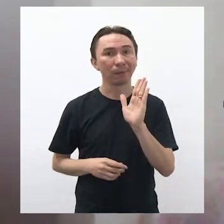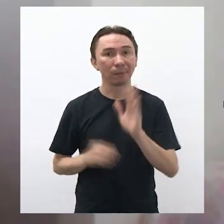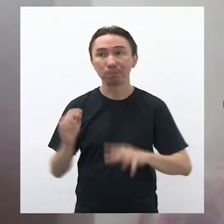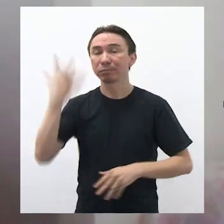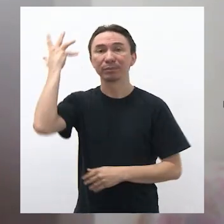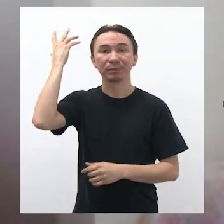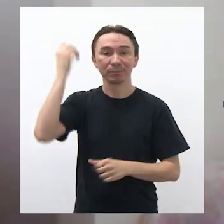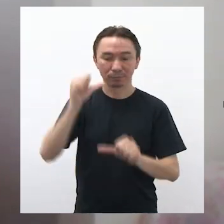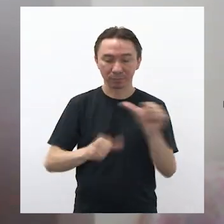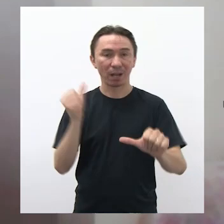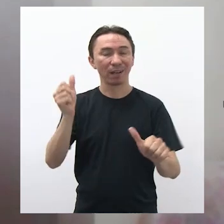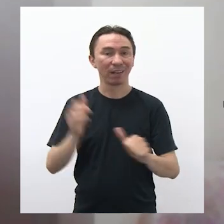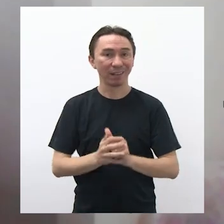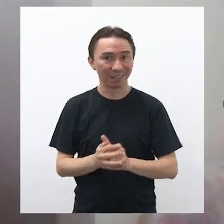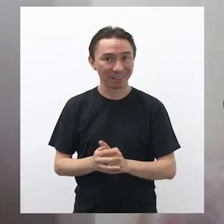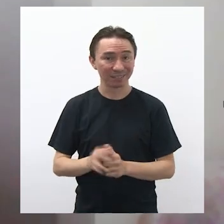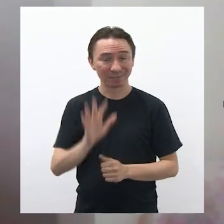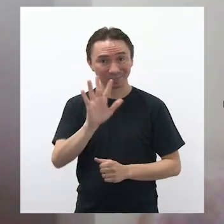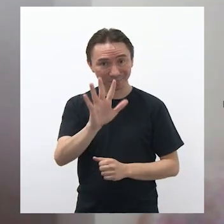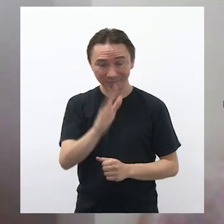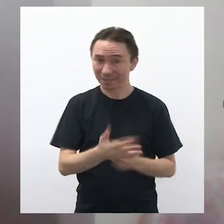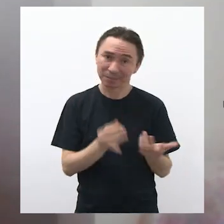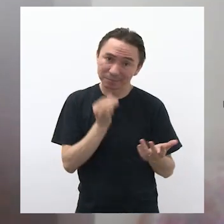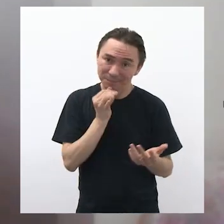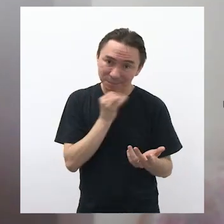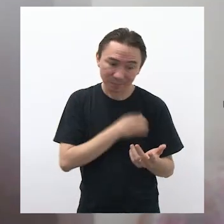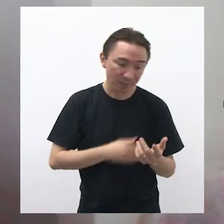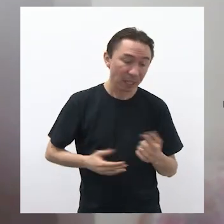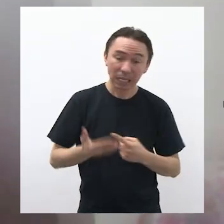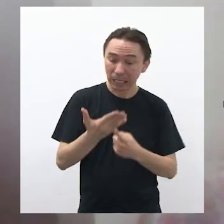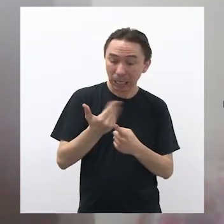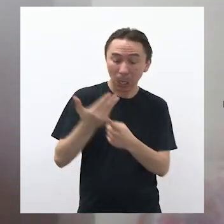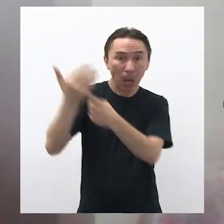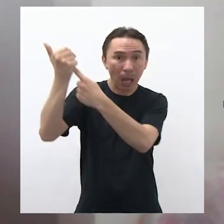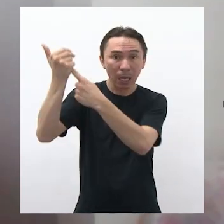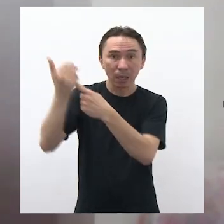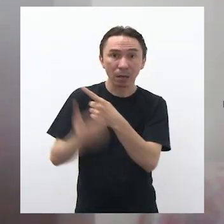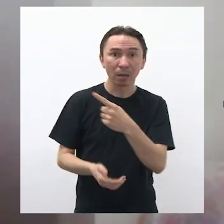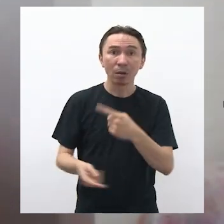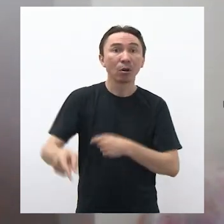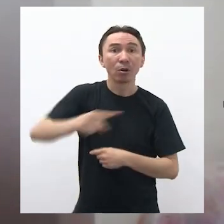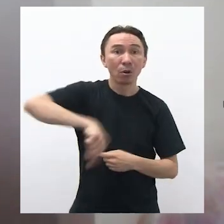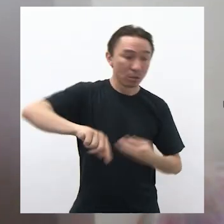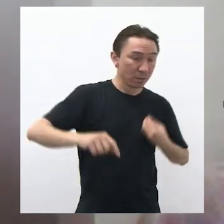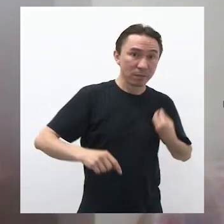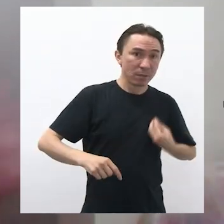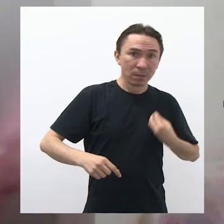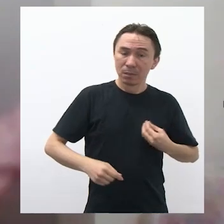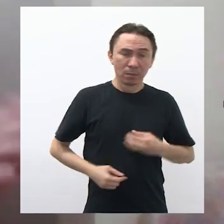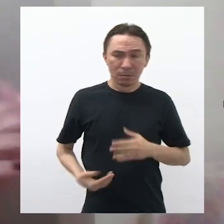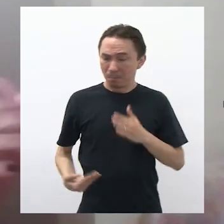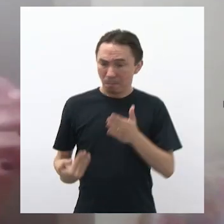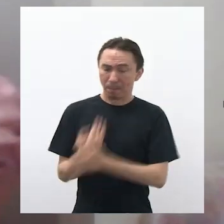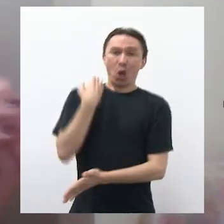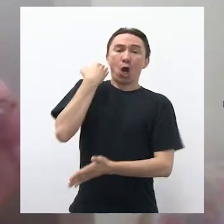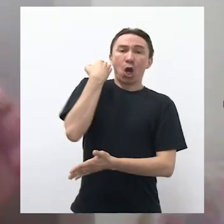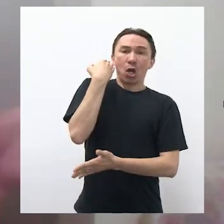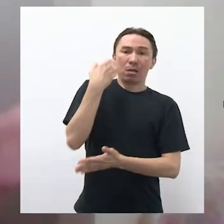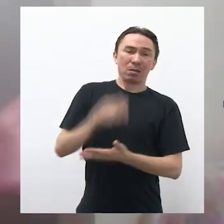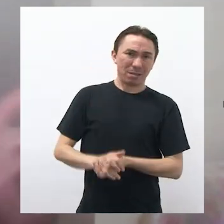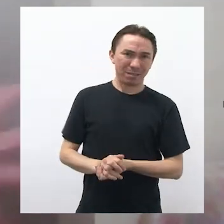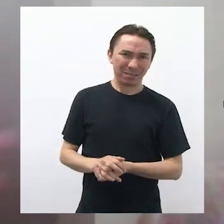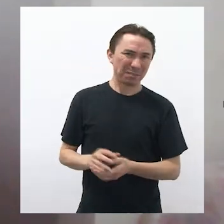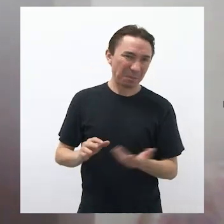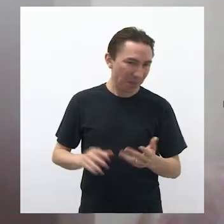da tecnologia. A tecnologia invadiu a nossa vida de um jeito que talvez, se isso tudo não tivesse acontecido, a gente levaria ainda um